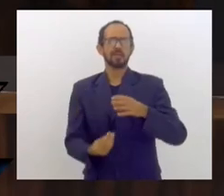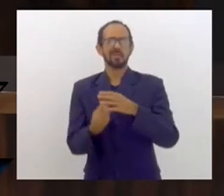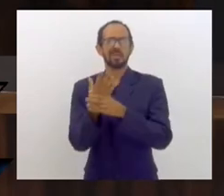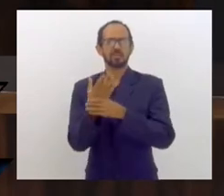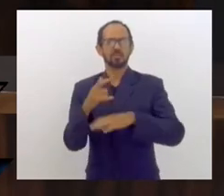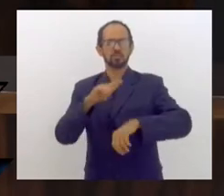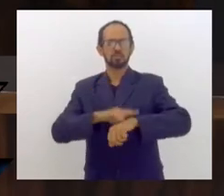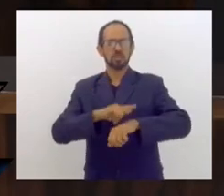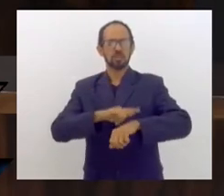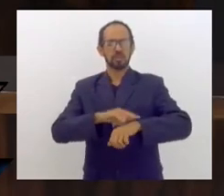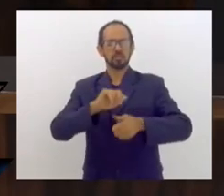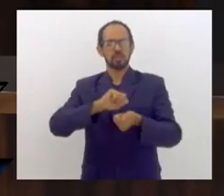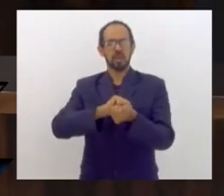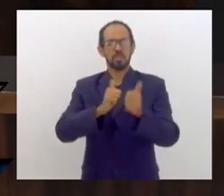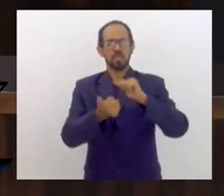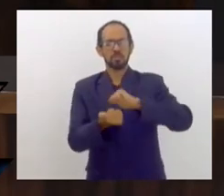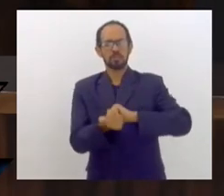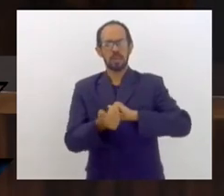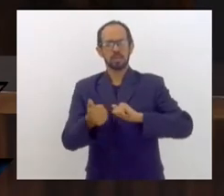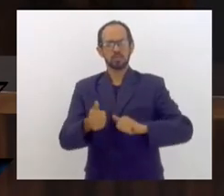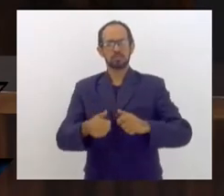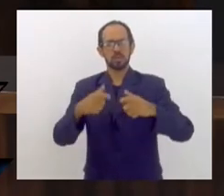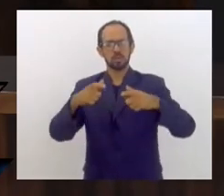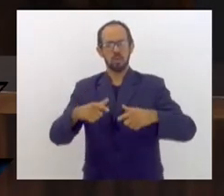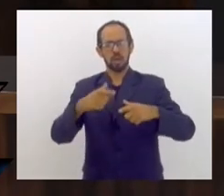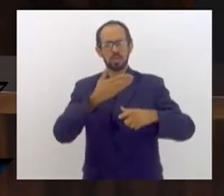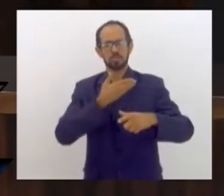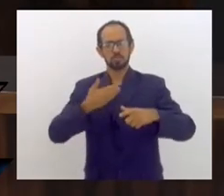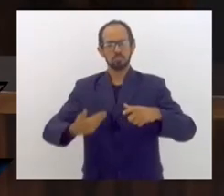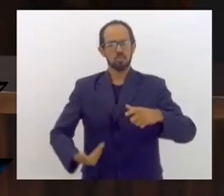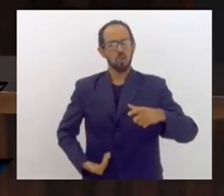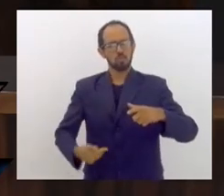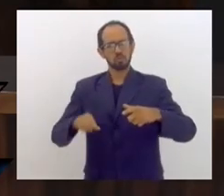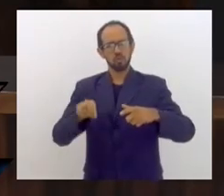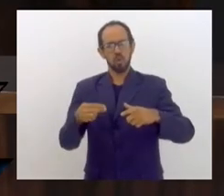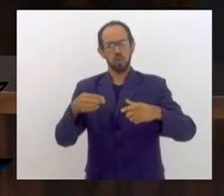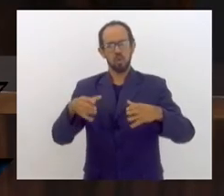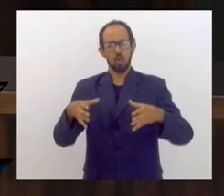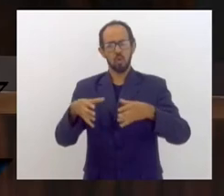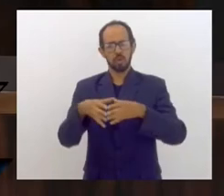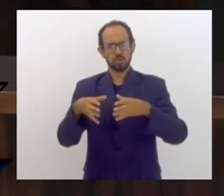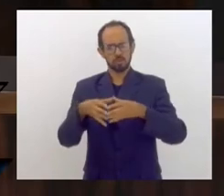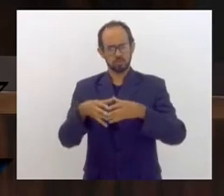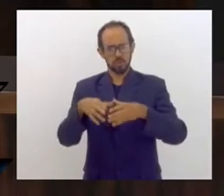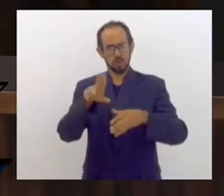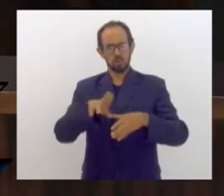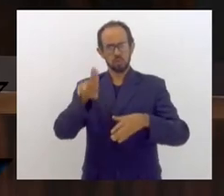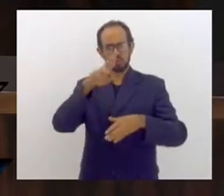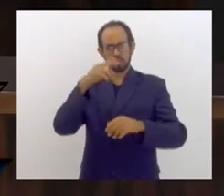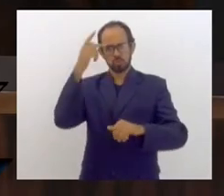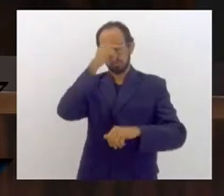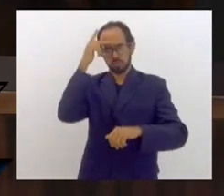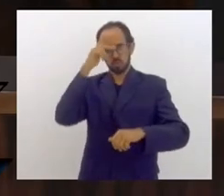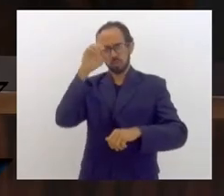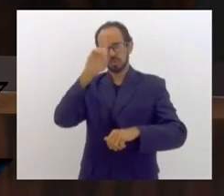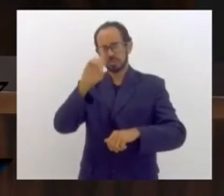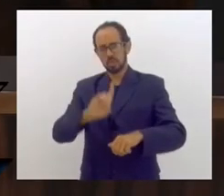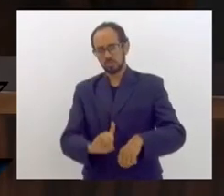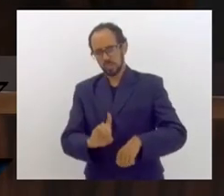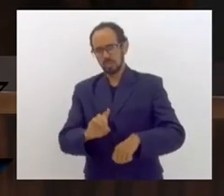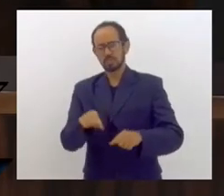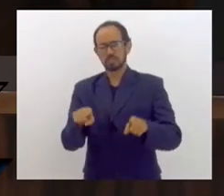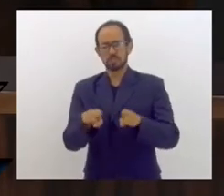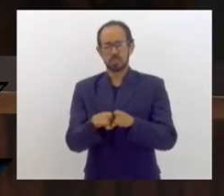em locais públicos ou coletivo para o uso de pessoas com necessidades